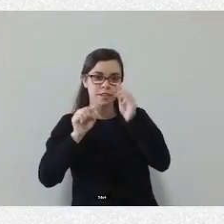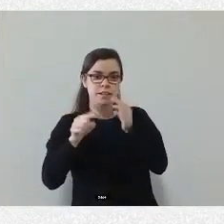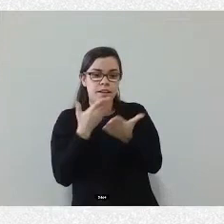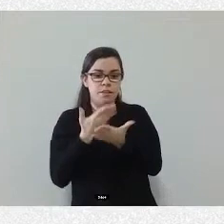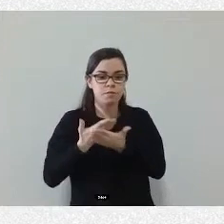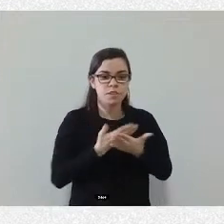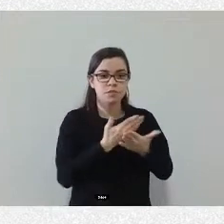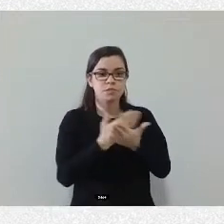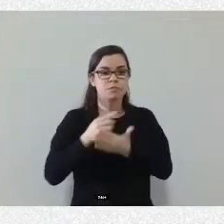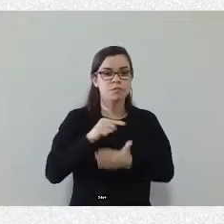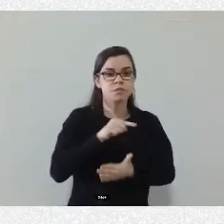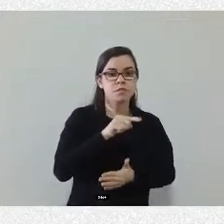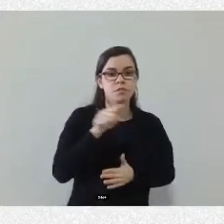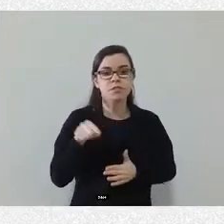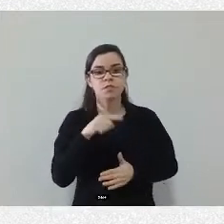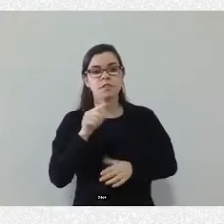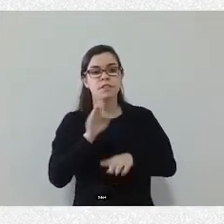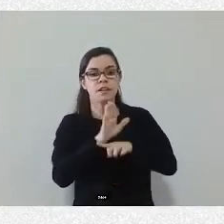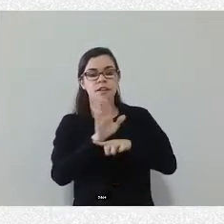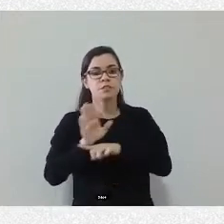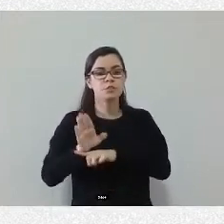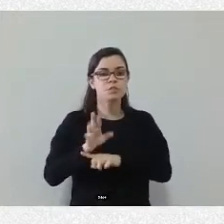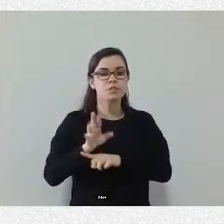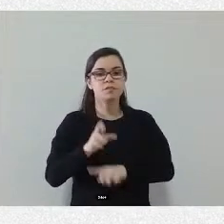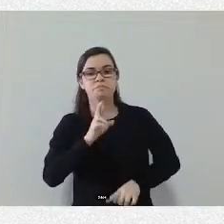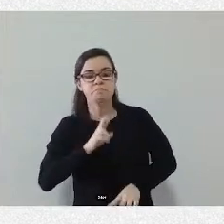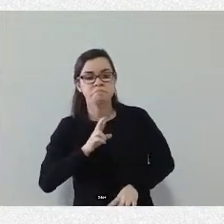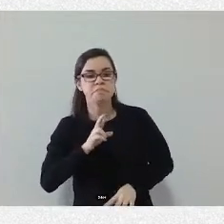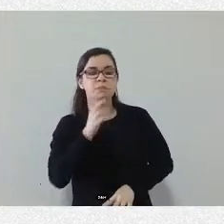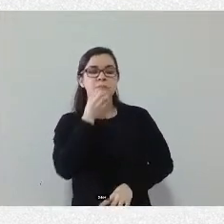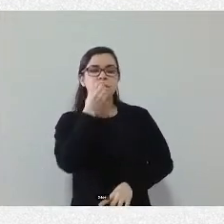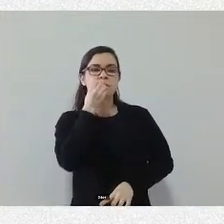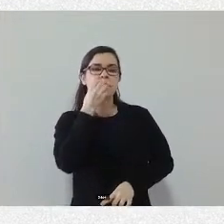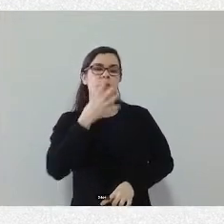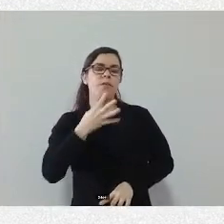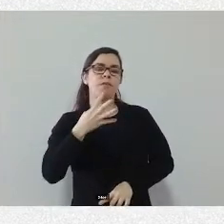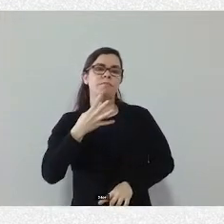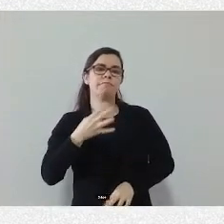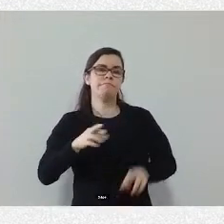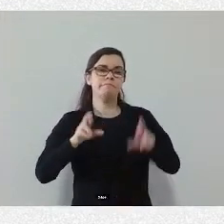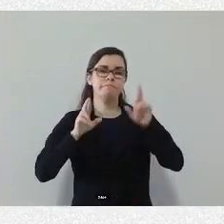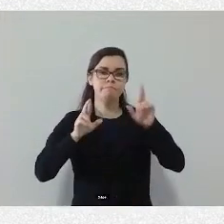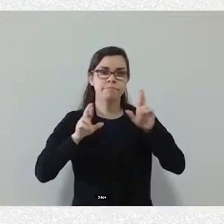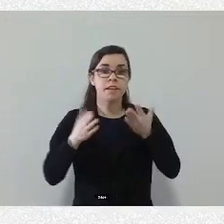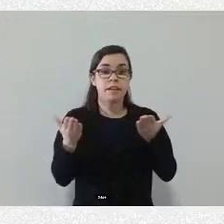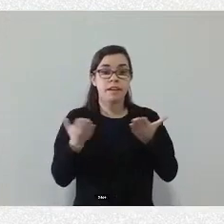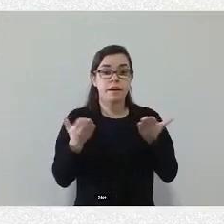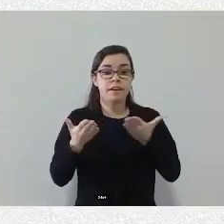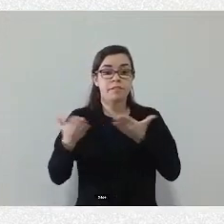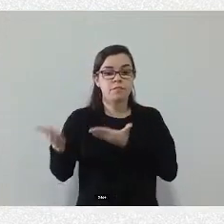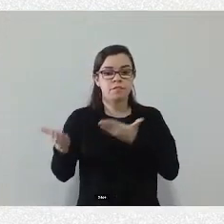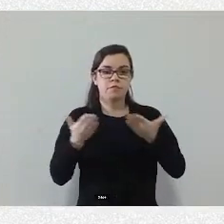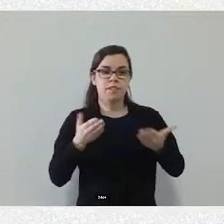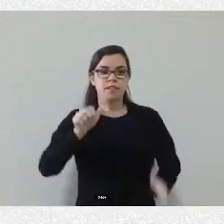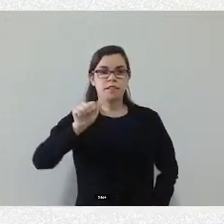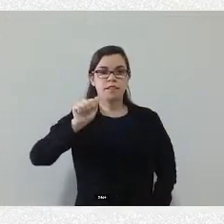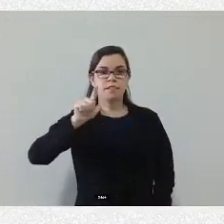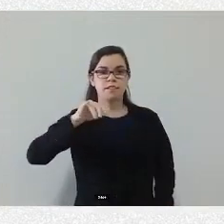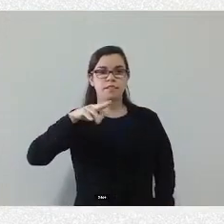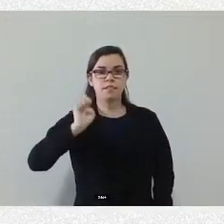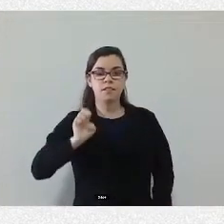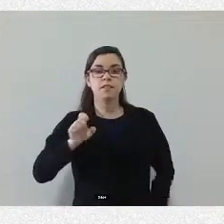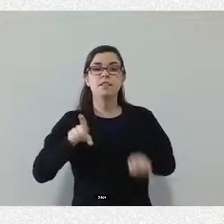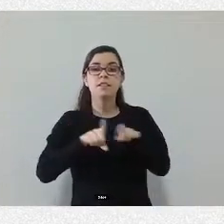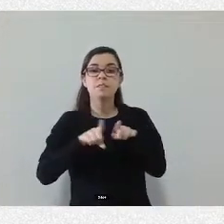trazer. Com isso, eu retorno a palavra para a Aline e agradeço mais uma vez